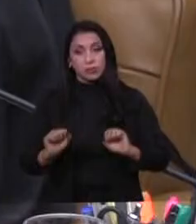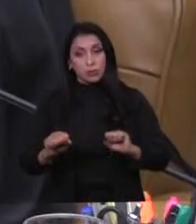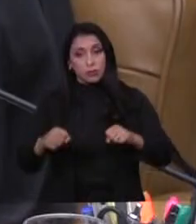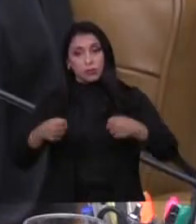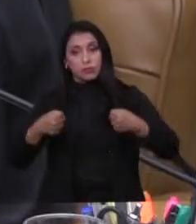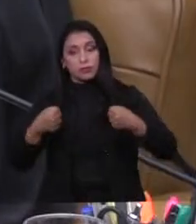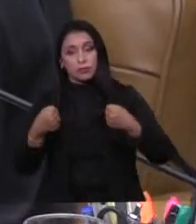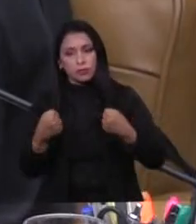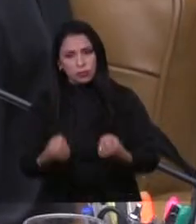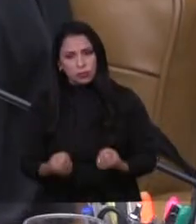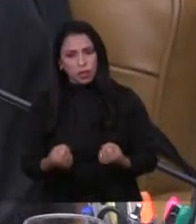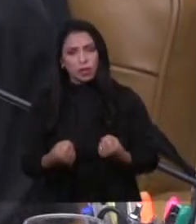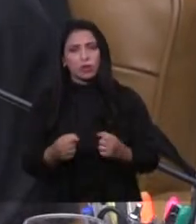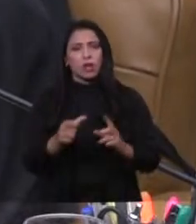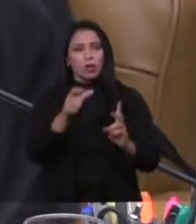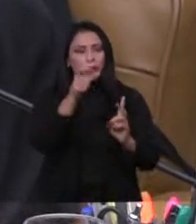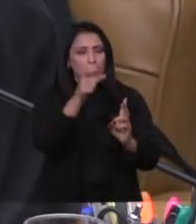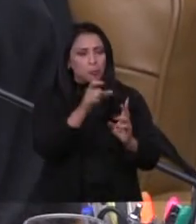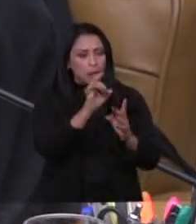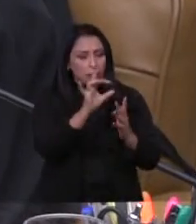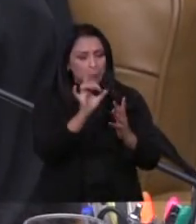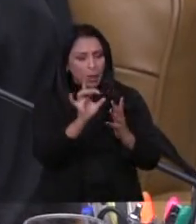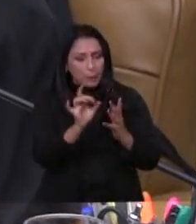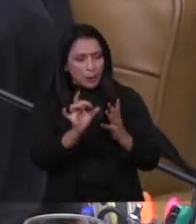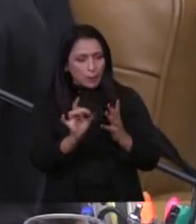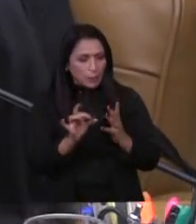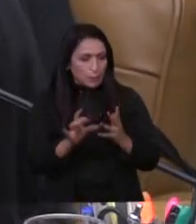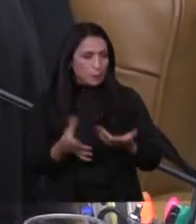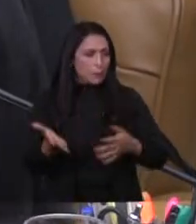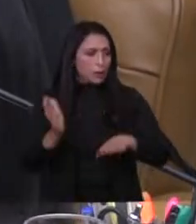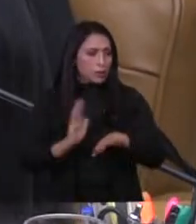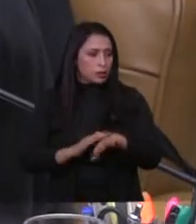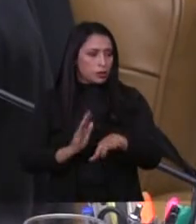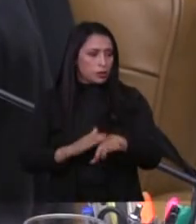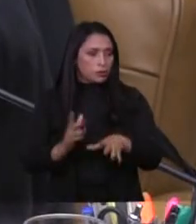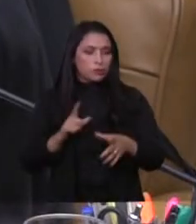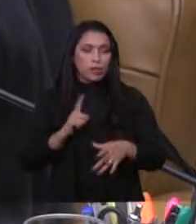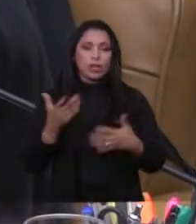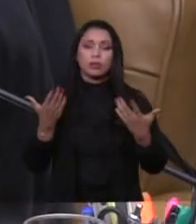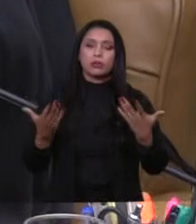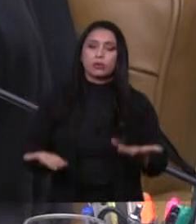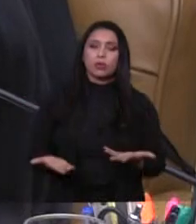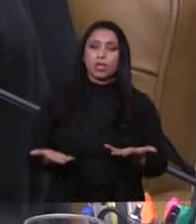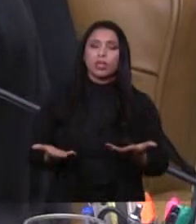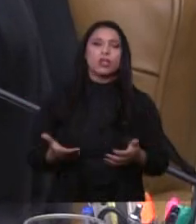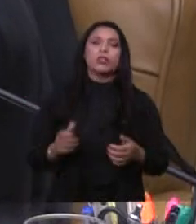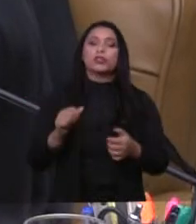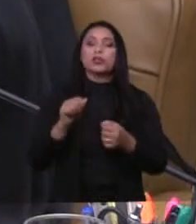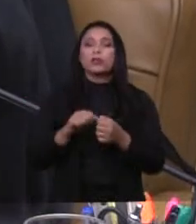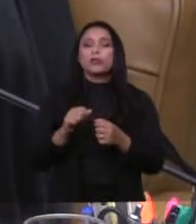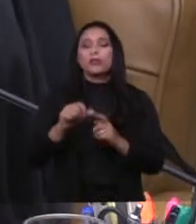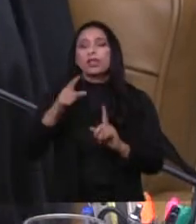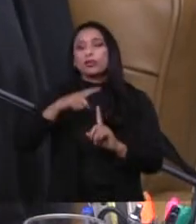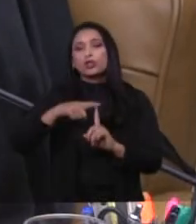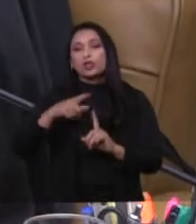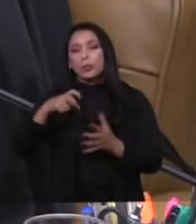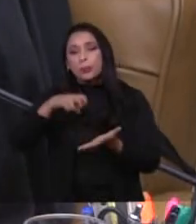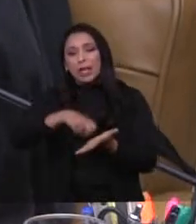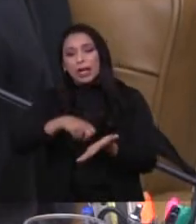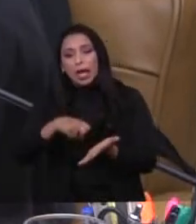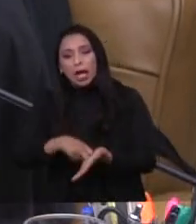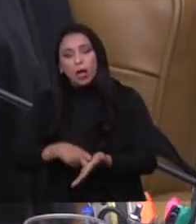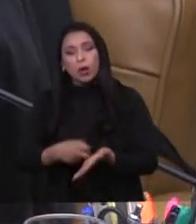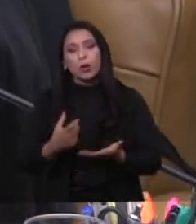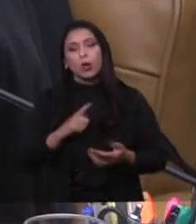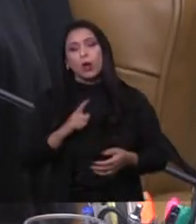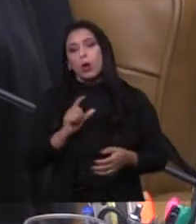as condutas, seja no tocante ao enquadramento da conduta no tipo penal, seja no